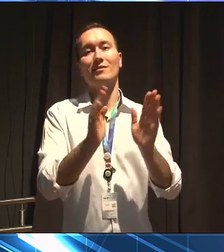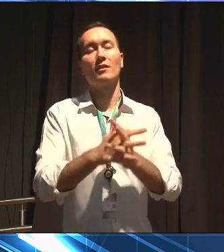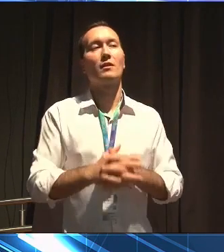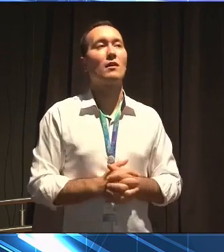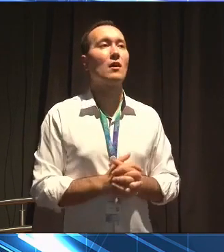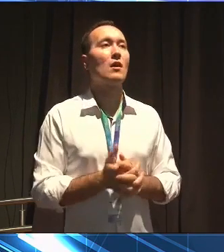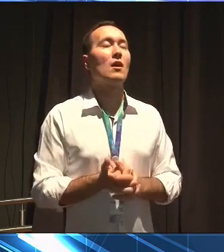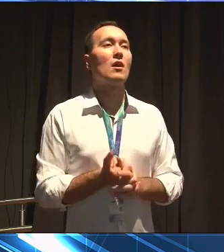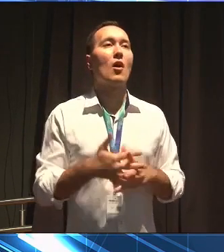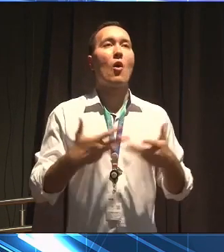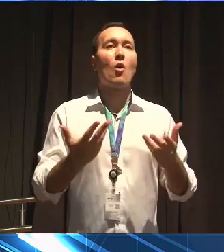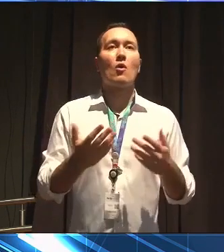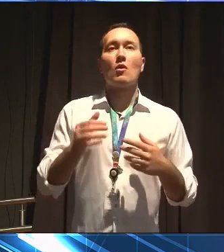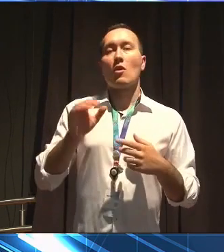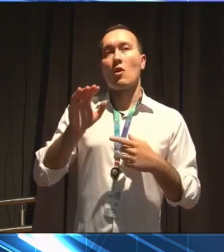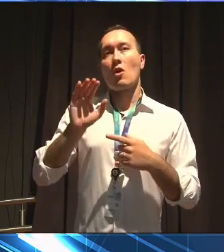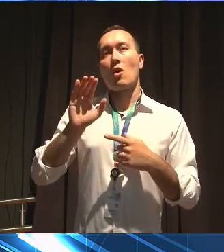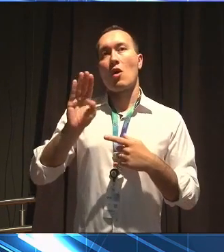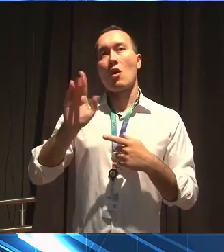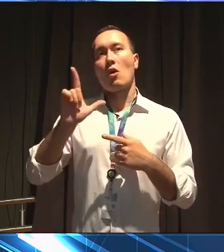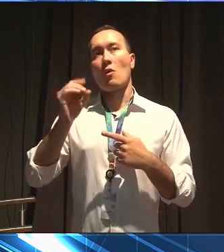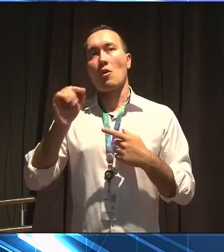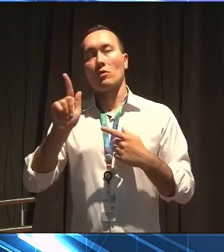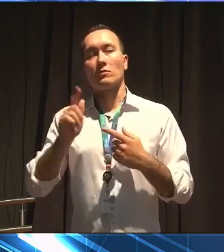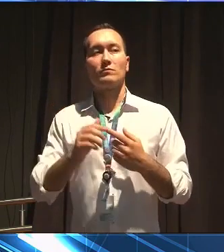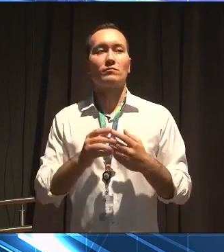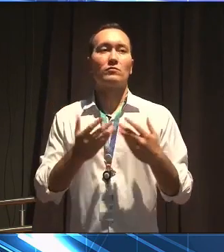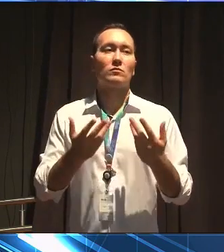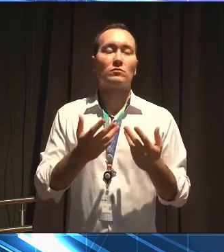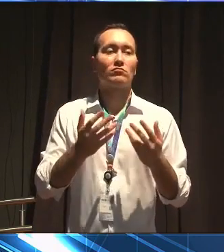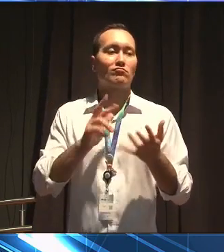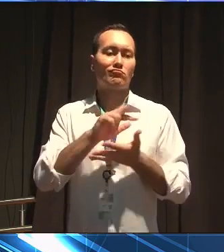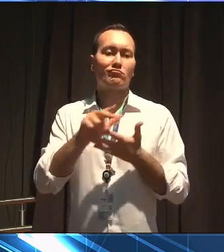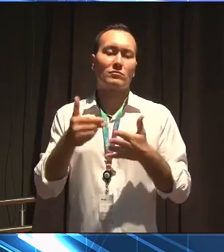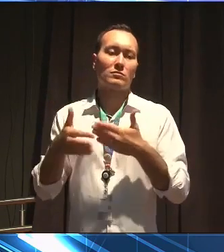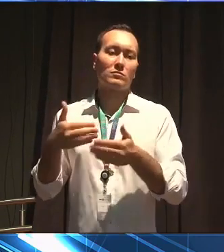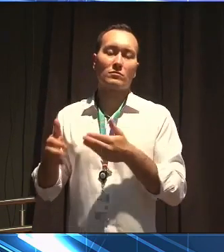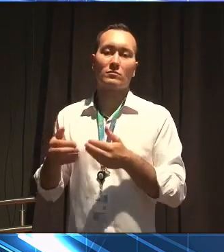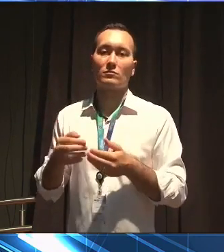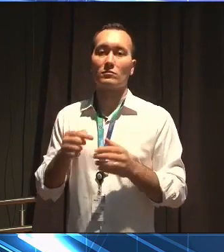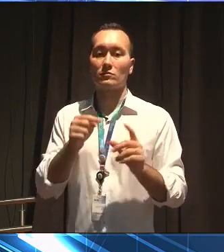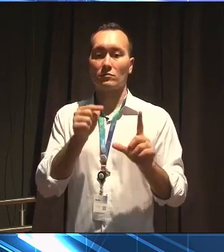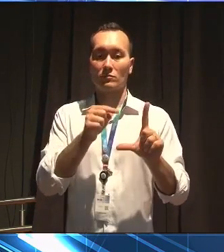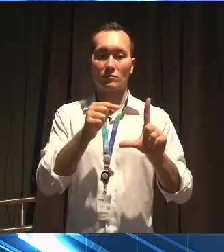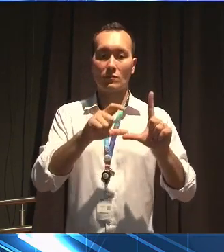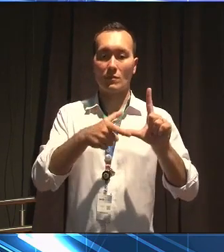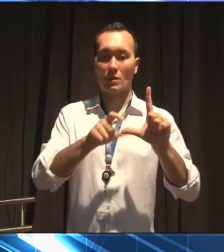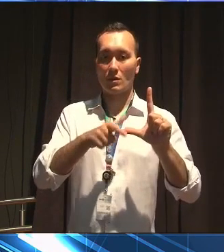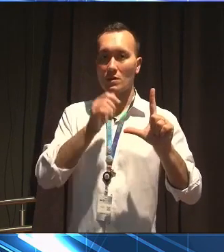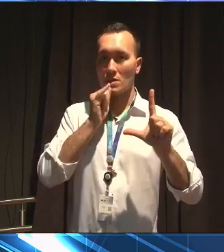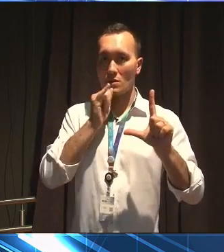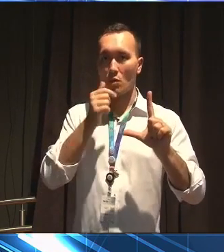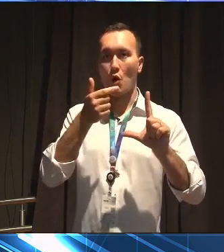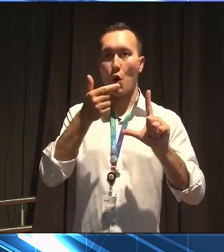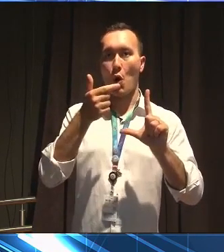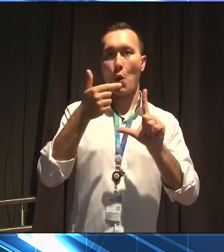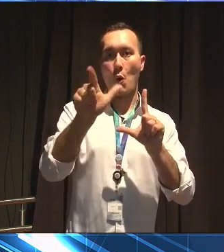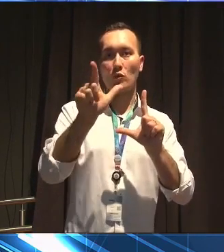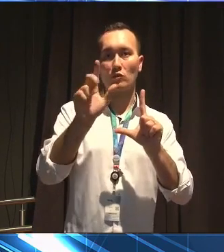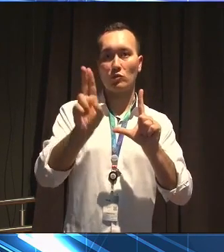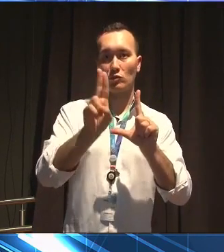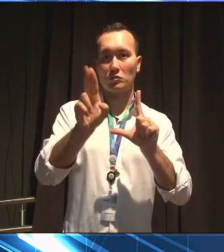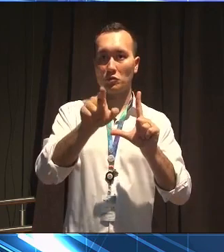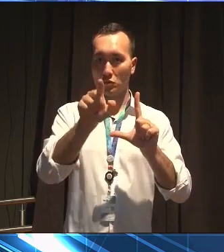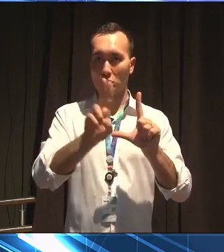blog ou da PIB que foi feito em Node, o Node pega aquele cookie e ele fala: ih, eu não sei descriptografar isso, eu não consigo ler essas informações do